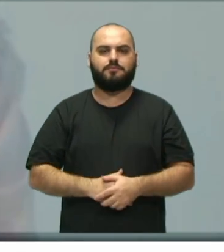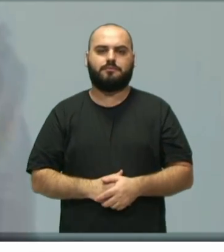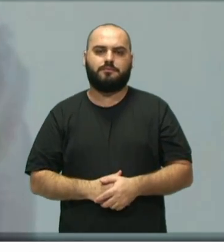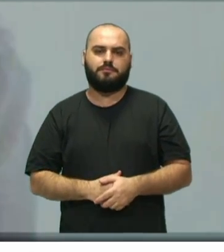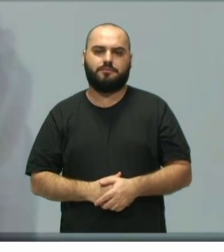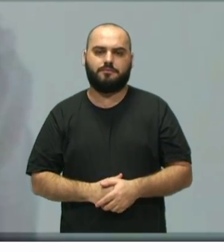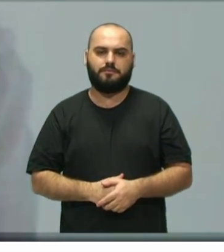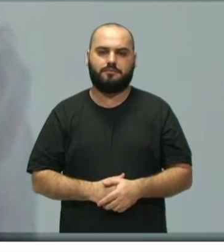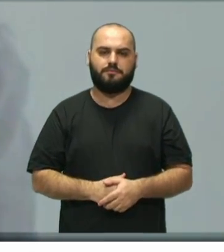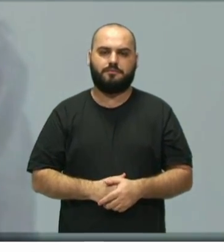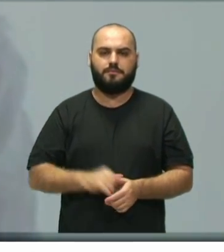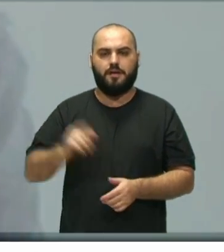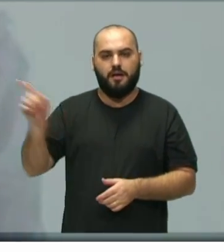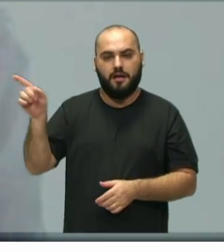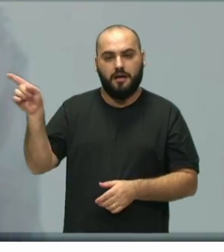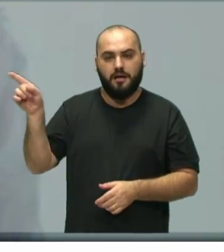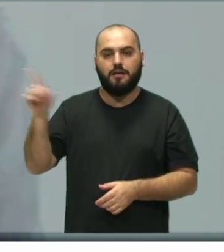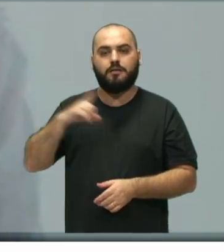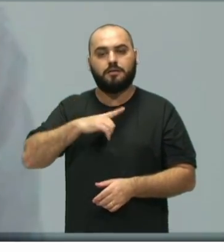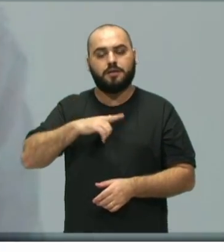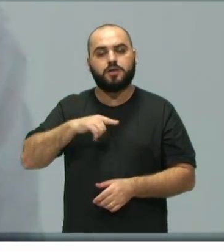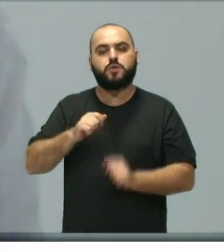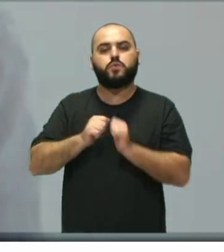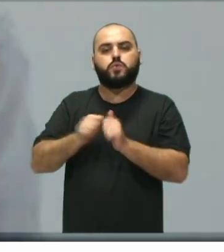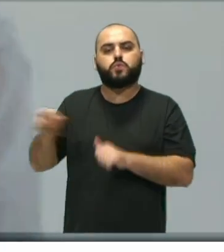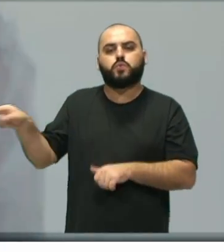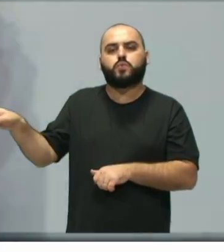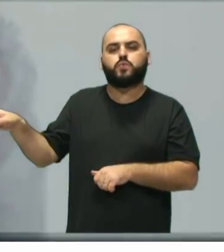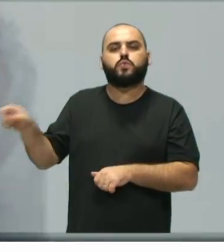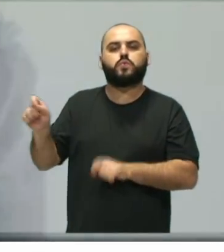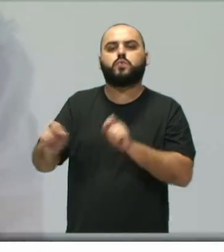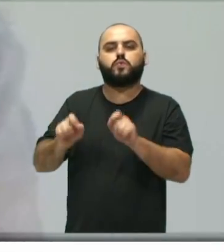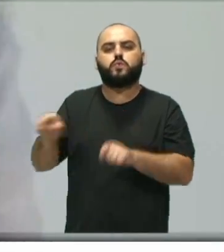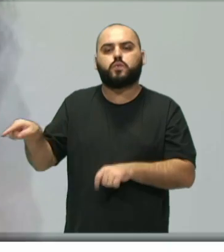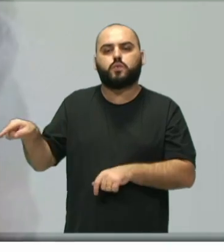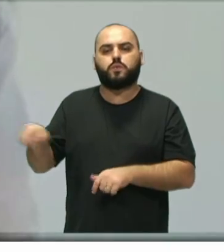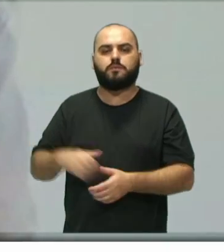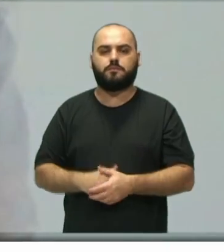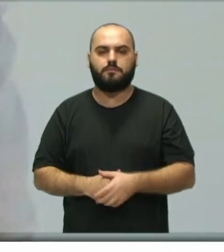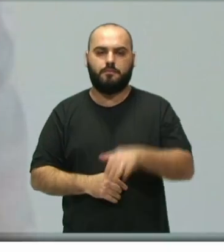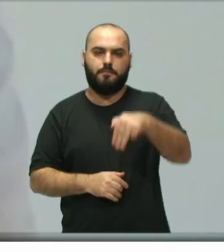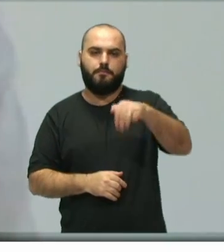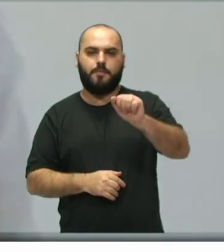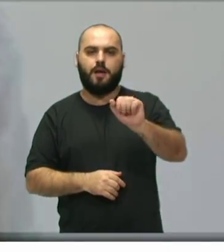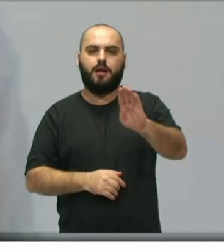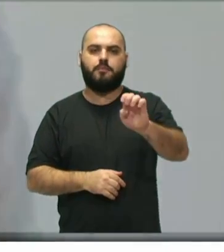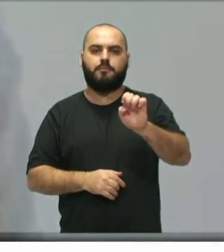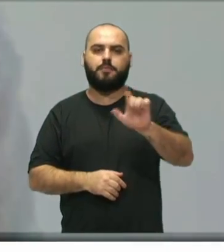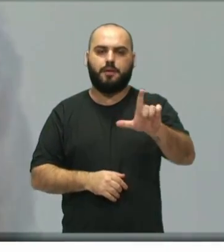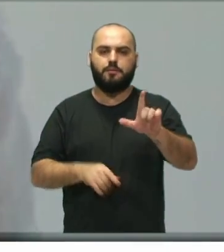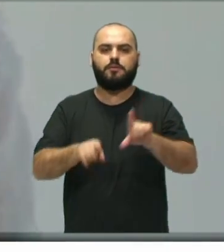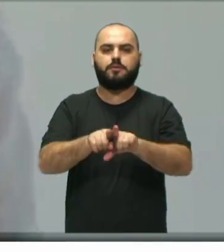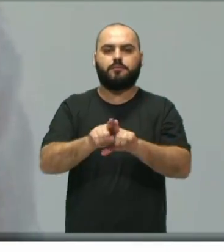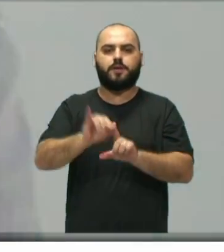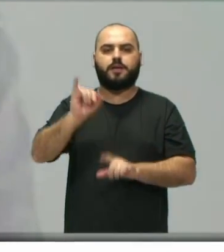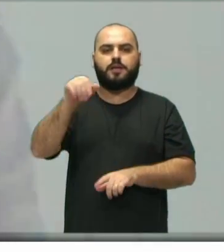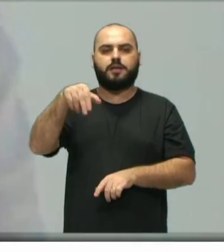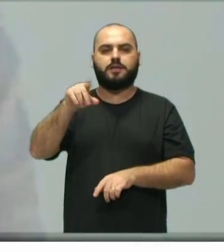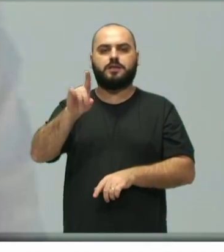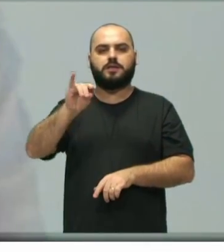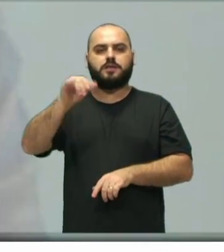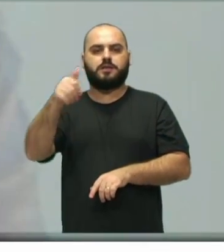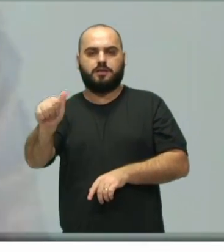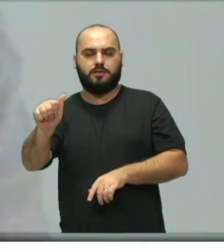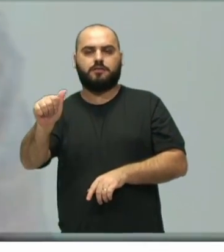Então, aqui junto comigo também a Mabel Espíndola e a Índia Alves lançaram seus livros